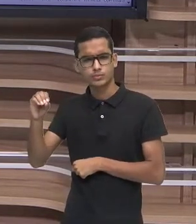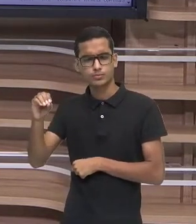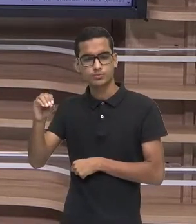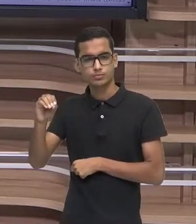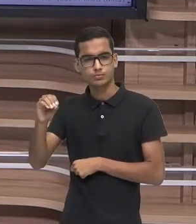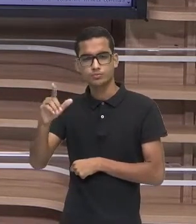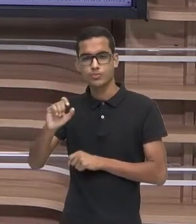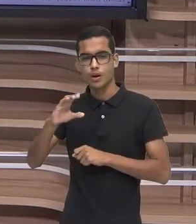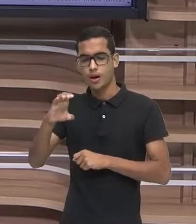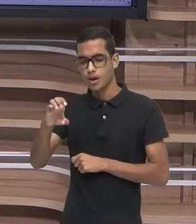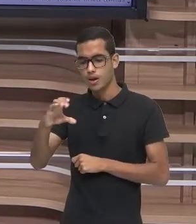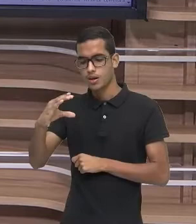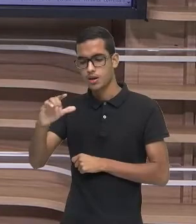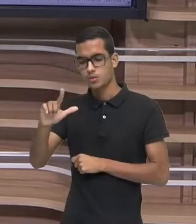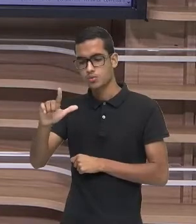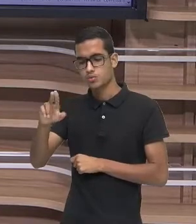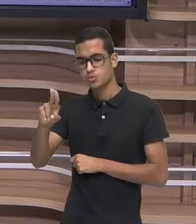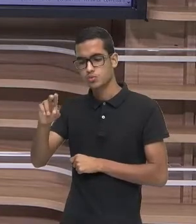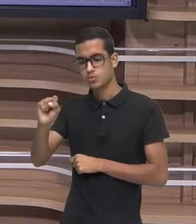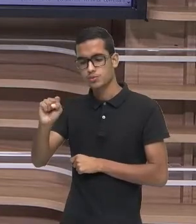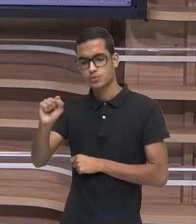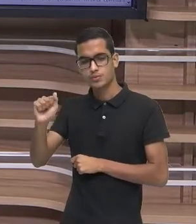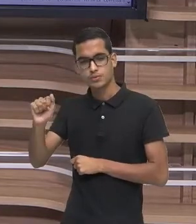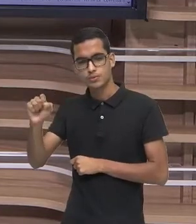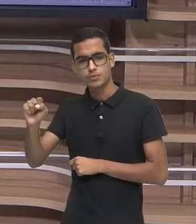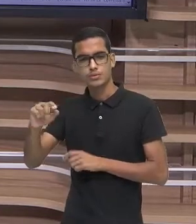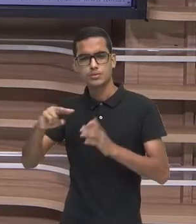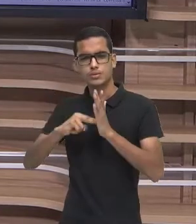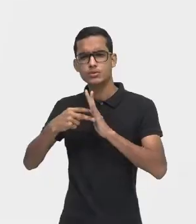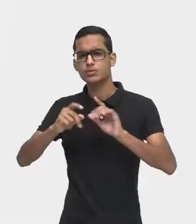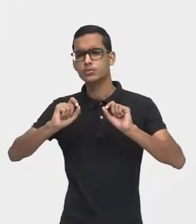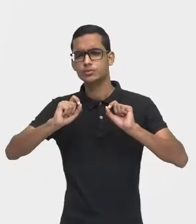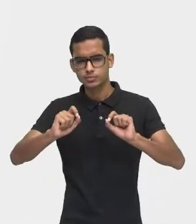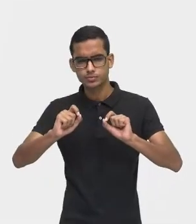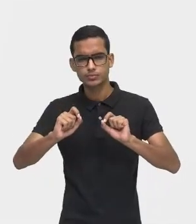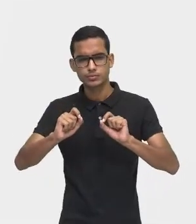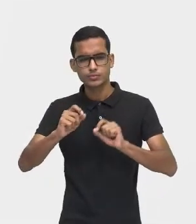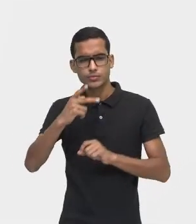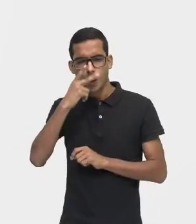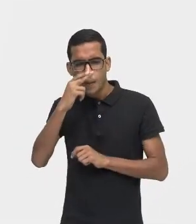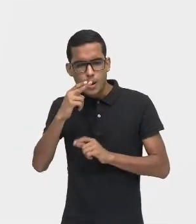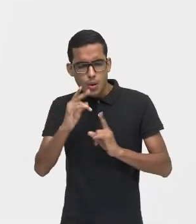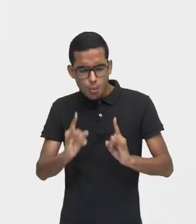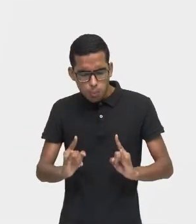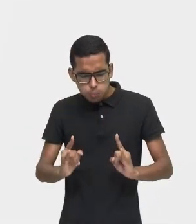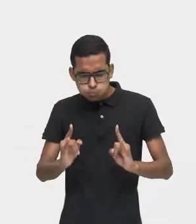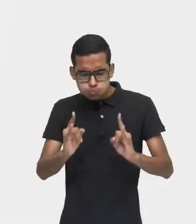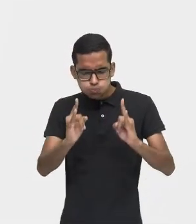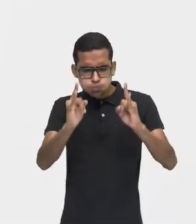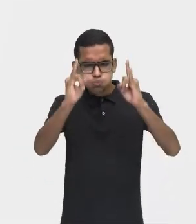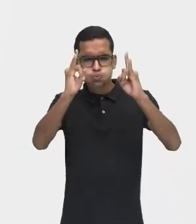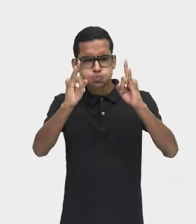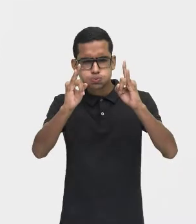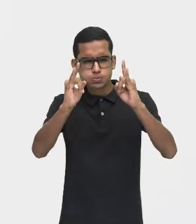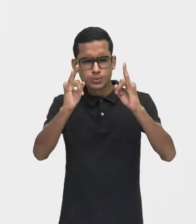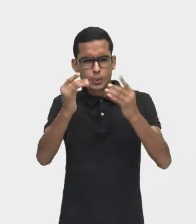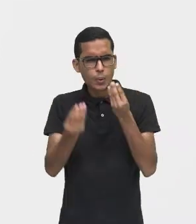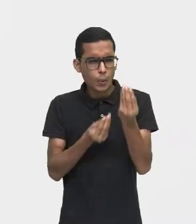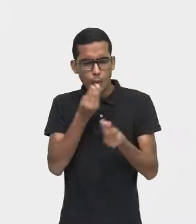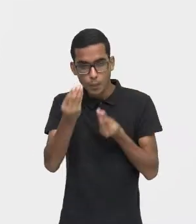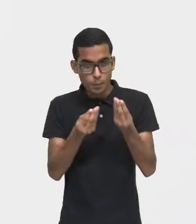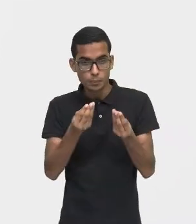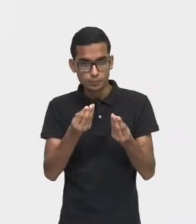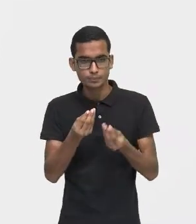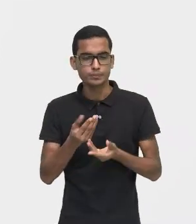eclusas? Gente, as eclusas vão ser como os elevadores para transportar o navio de uma área para outra, tá?